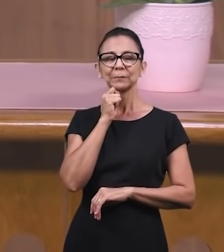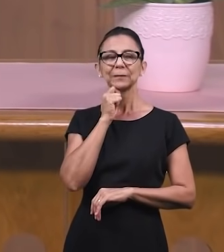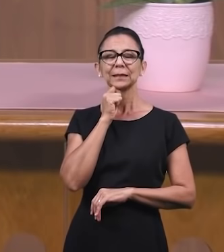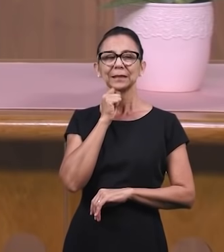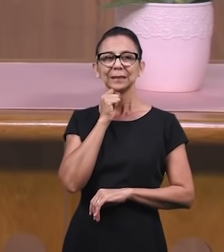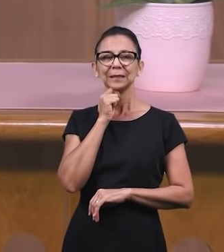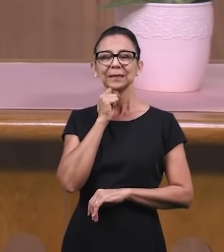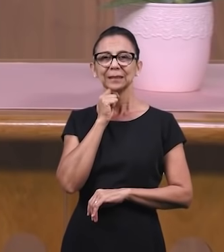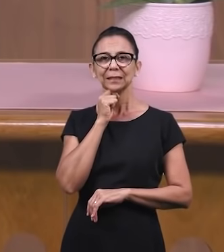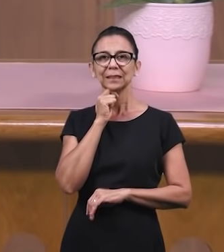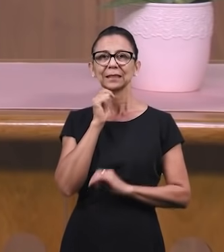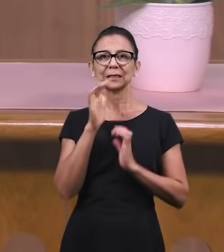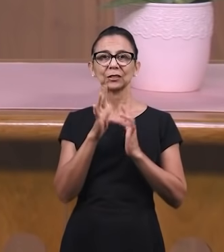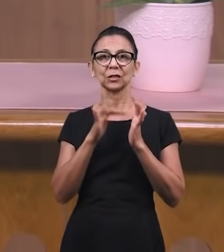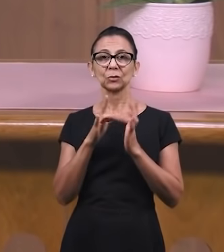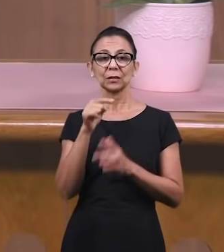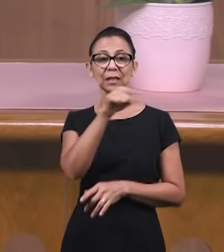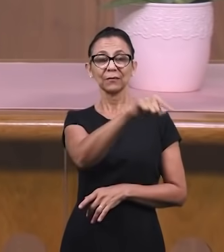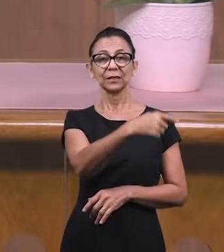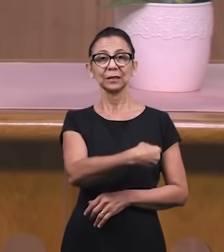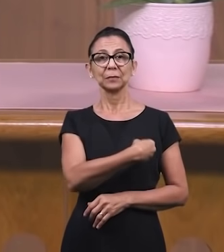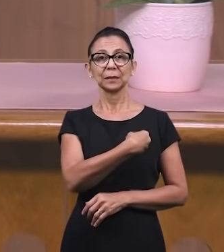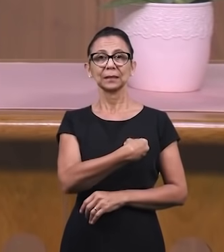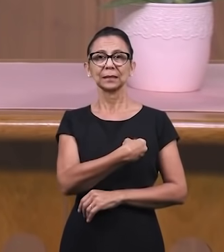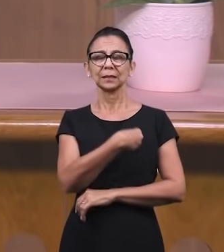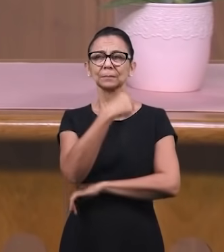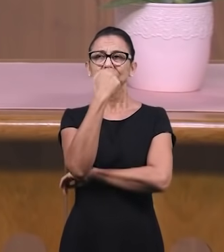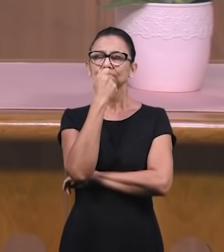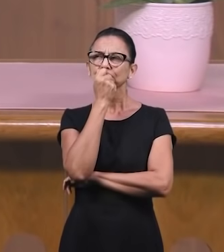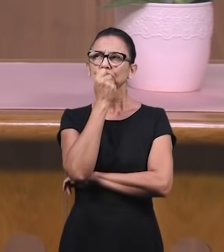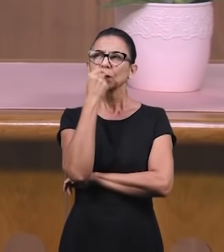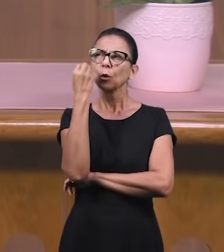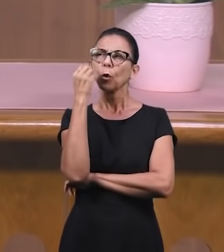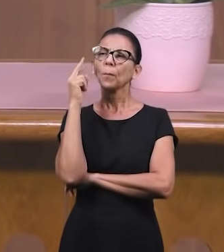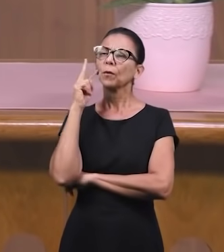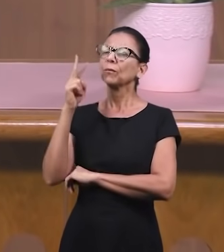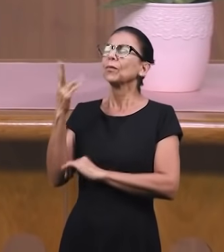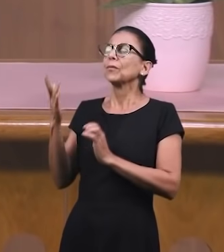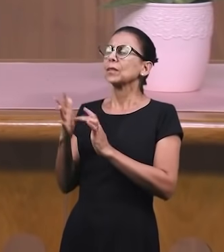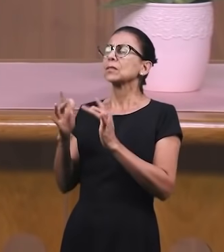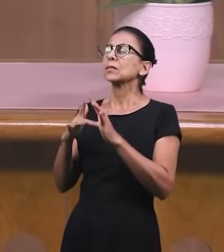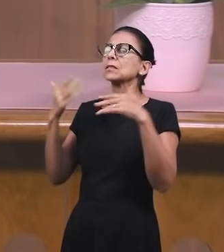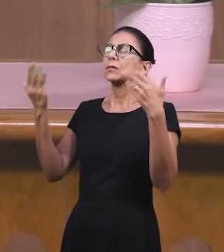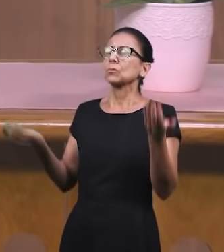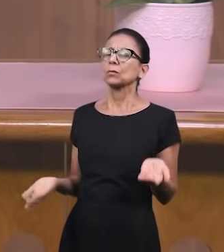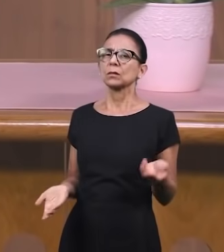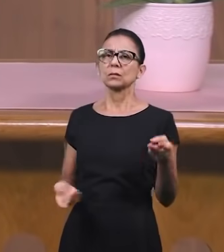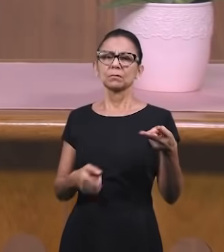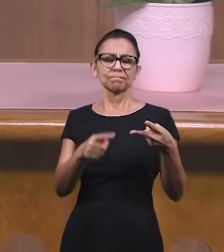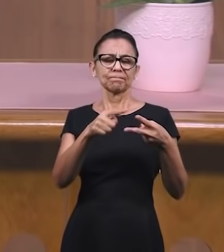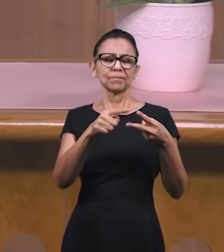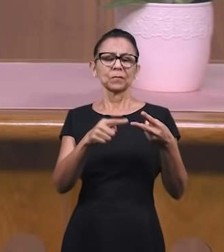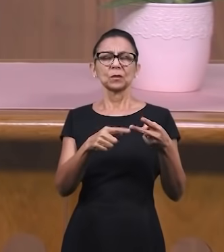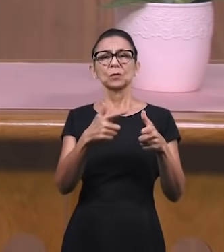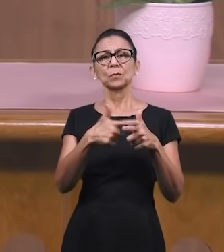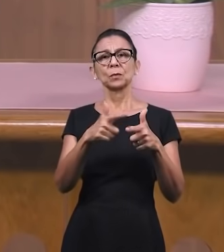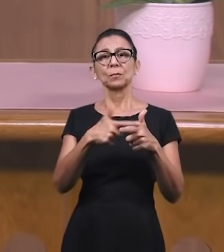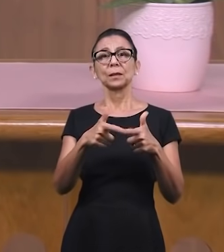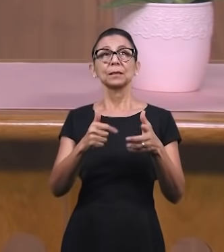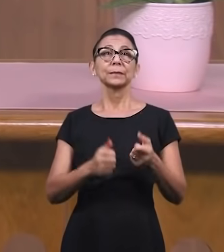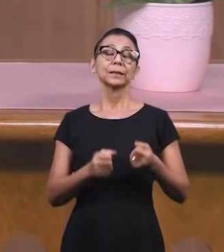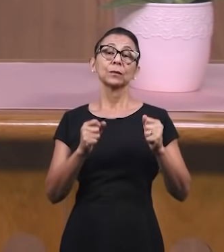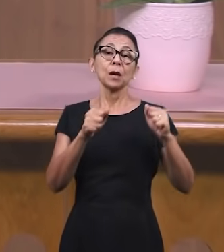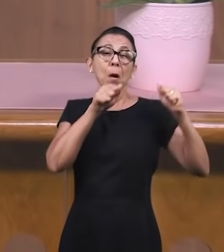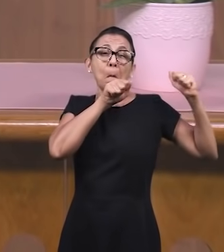ver Jesus, mas havia dois problemas para ele ver Jesus. Um desses problemas era